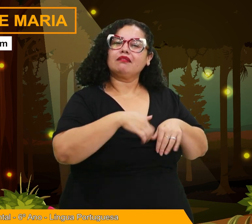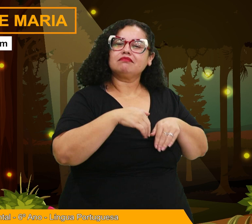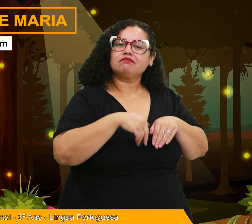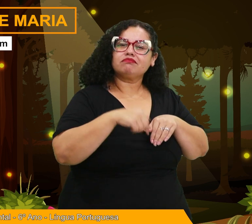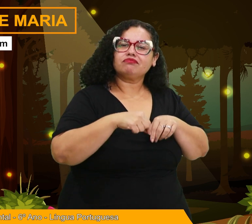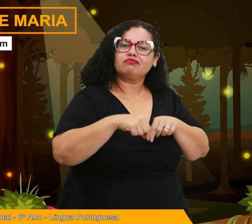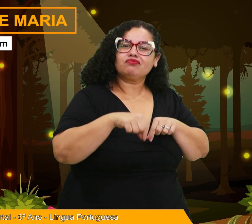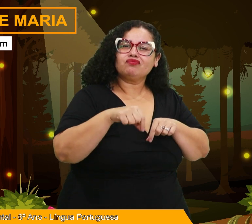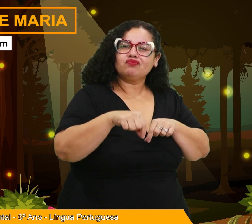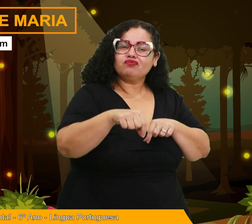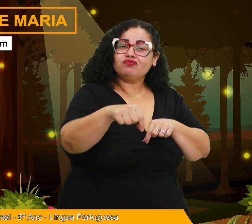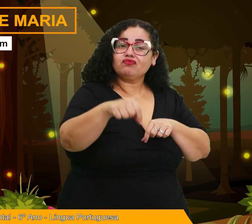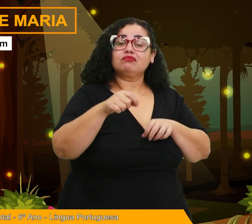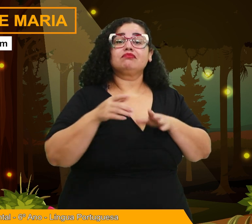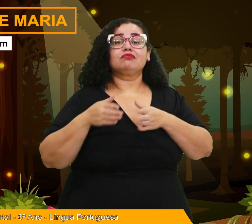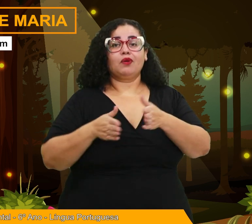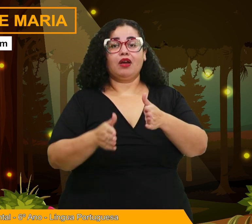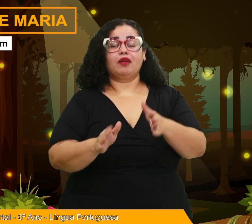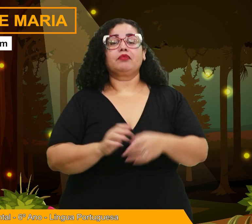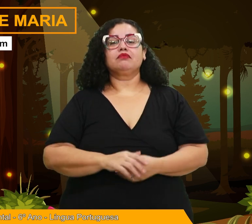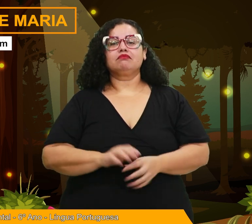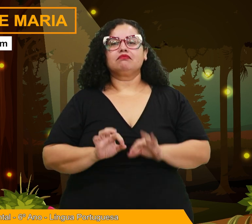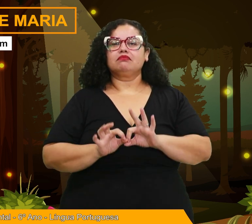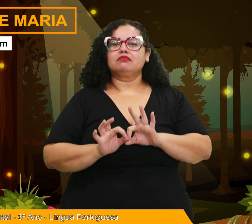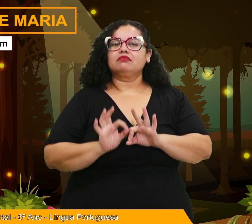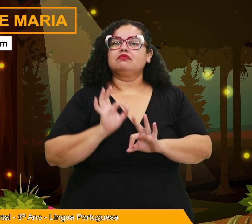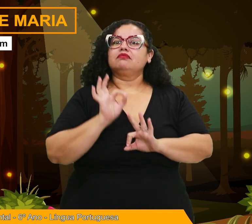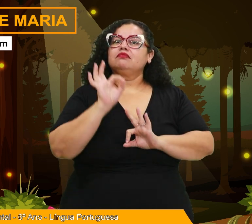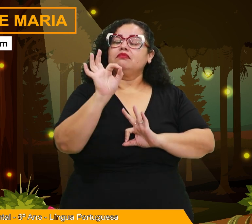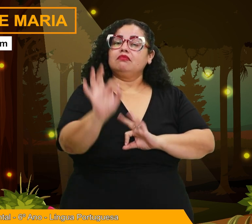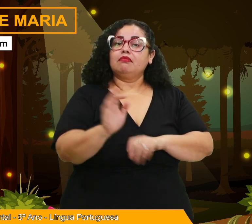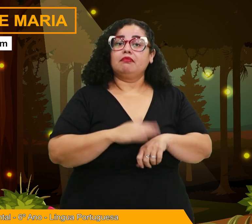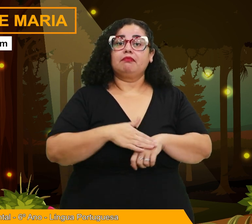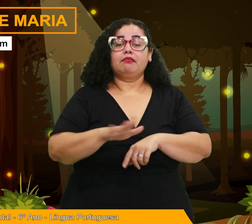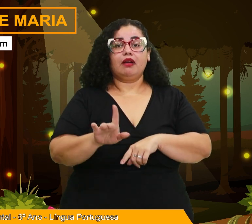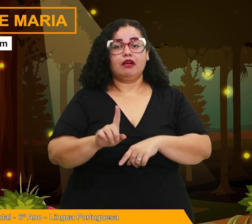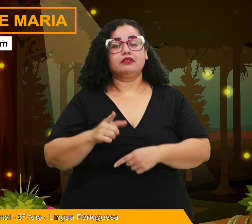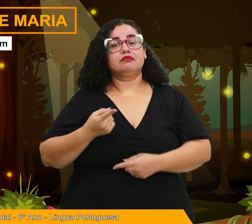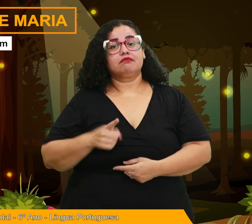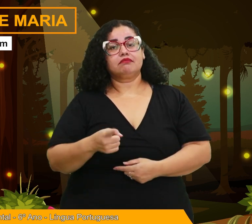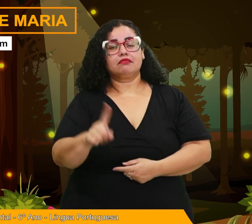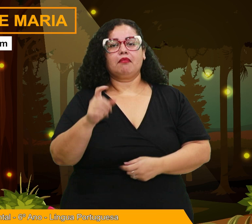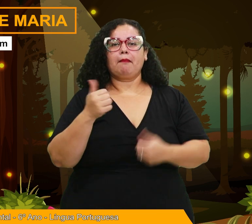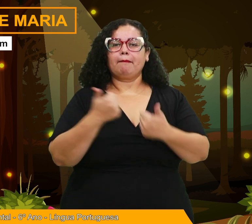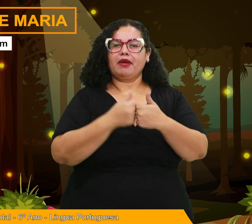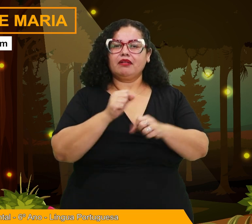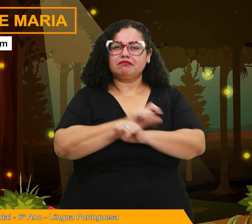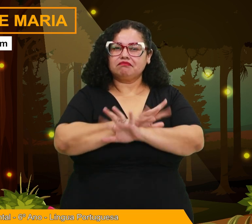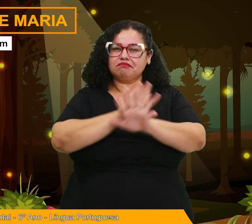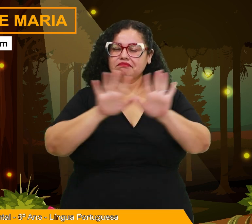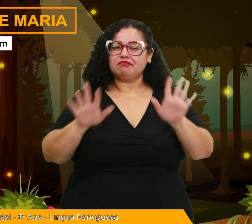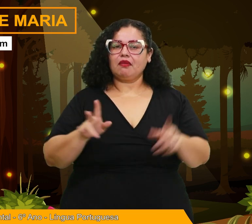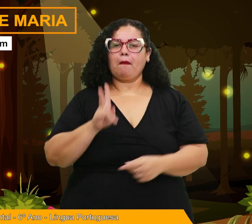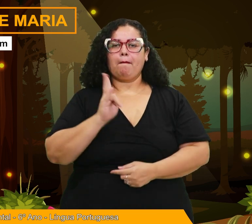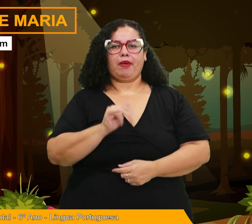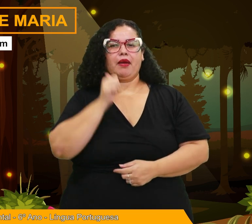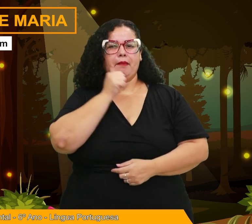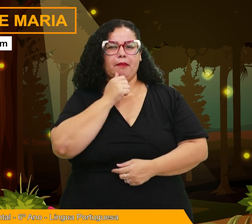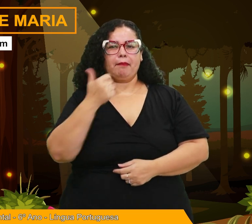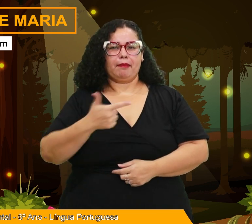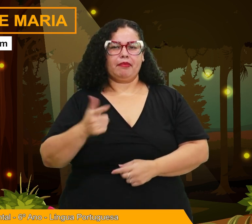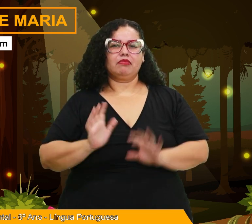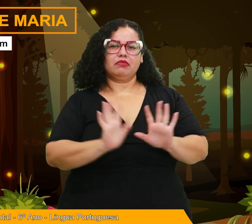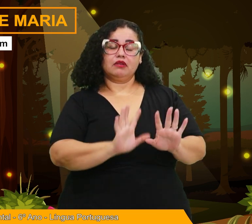trilha. Dessa vez, se afastaram ainda mais de casa e chegaram a uma clareira. Os pais deixaram as crianças